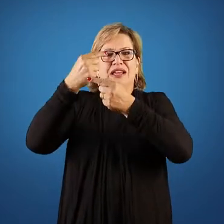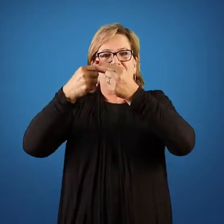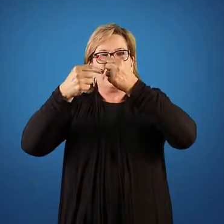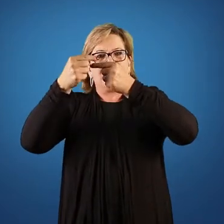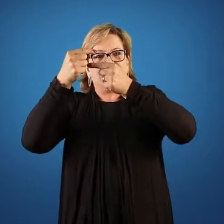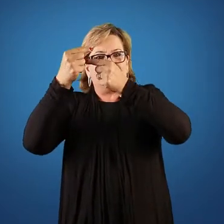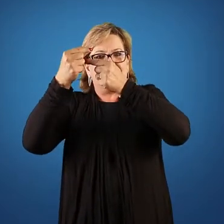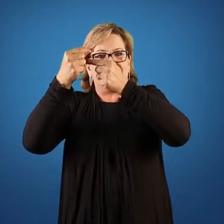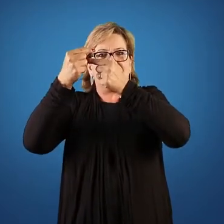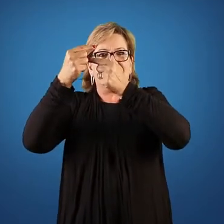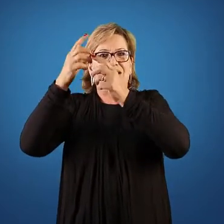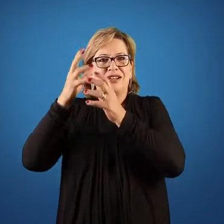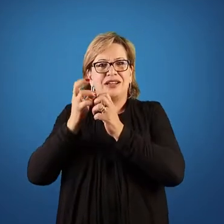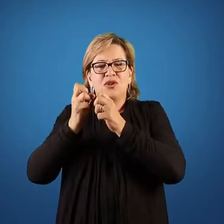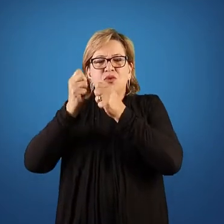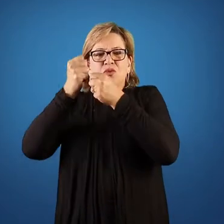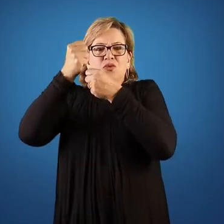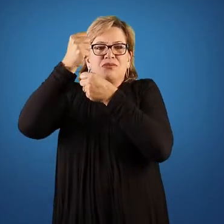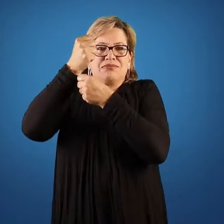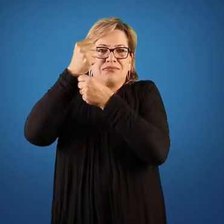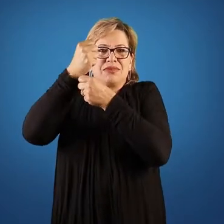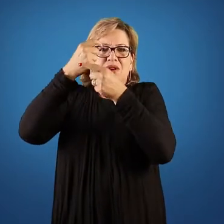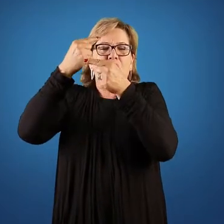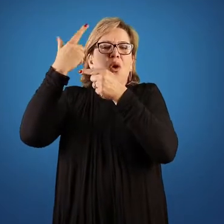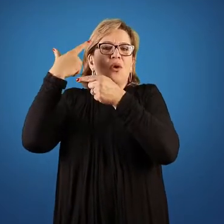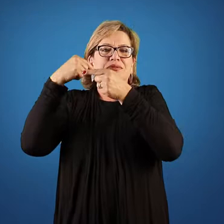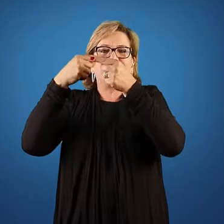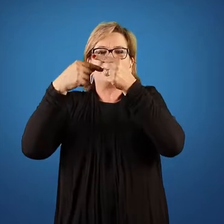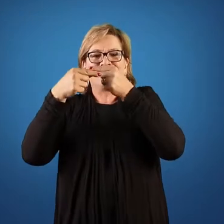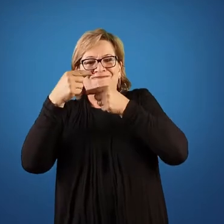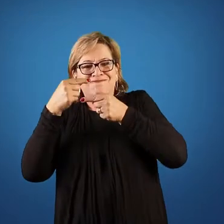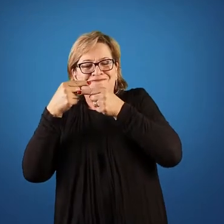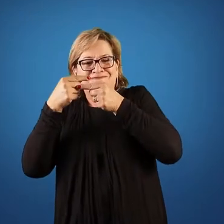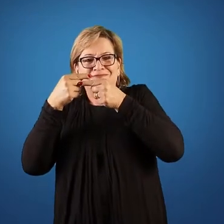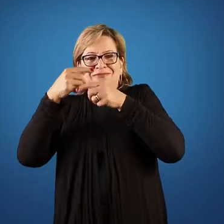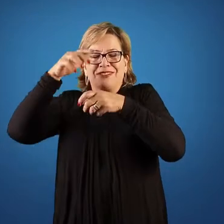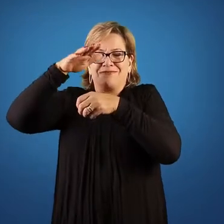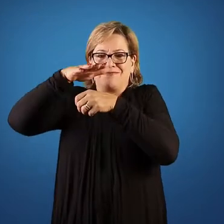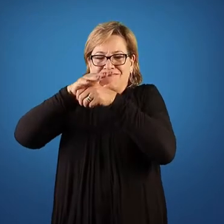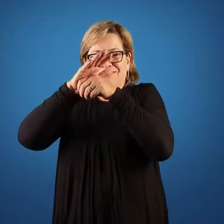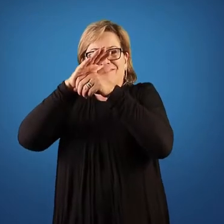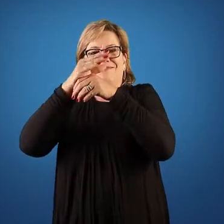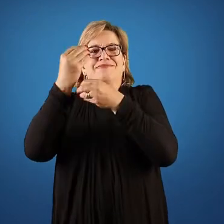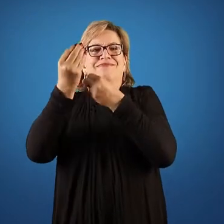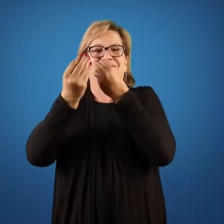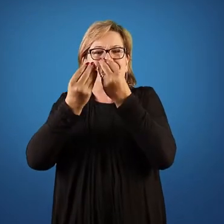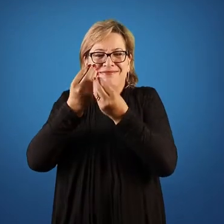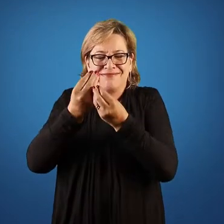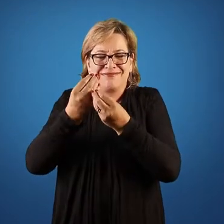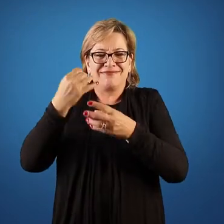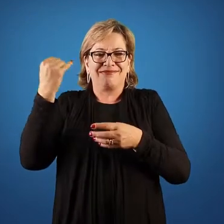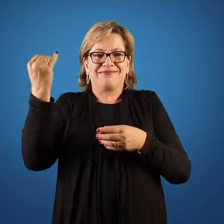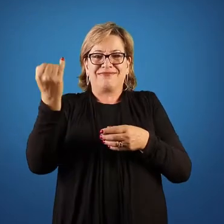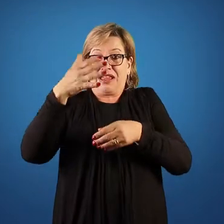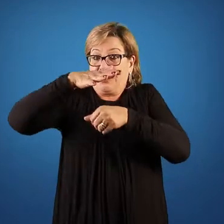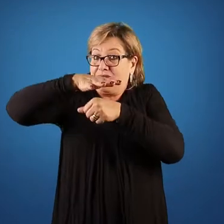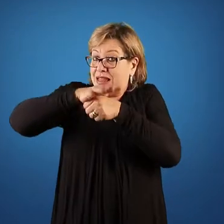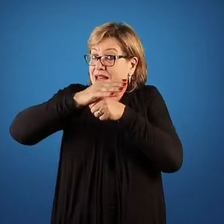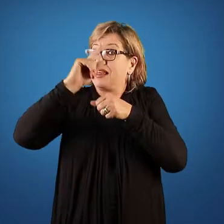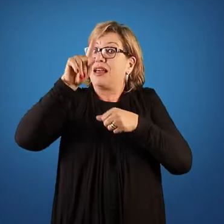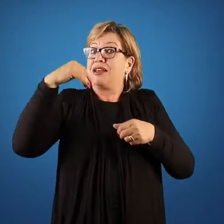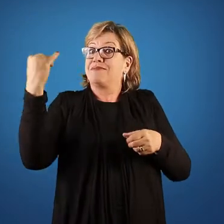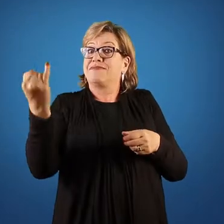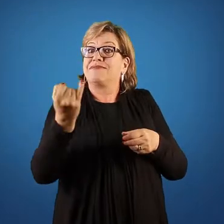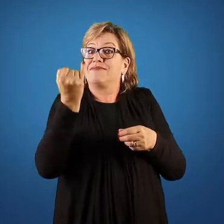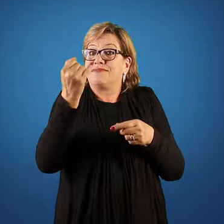Desenrola, tenta erguer o quadril, enrola novamente, pisou. Essa pisada é